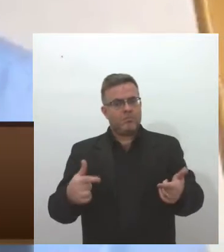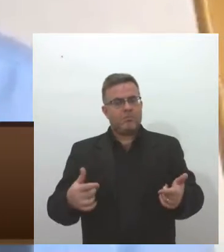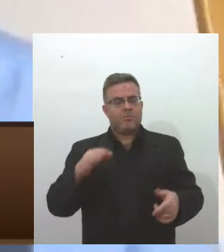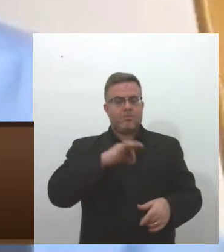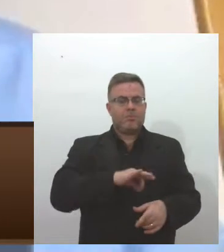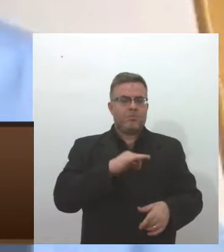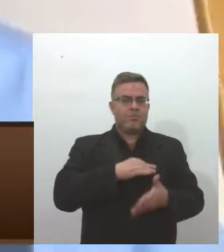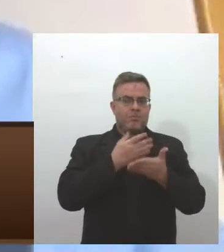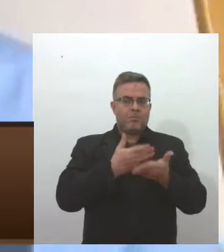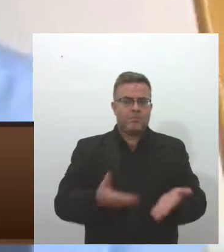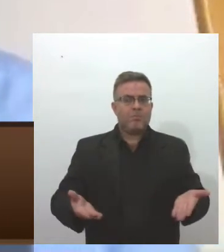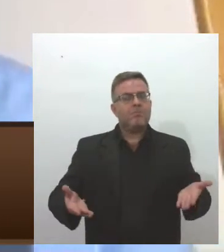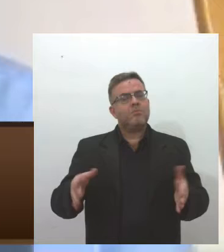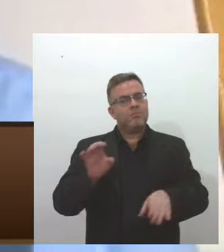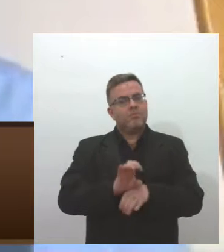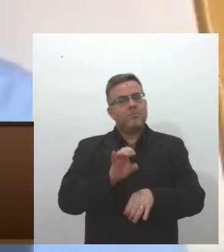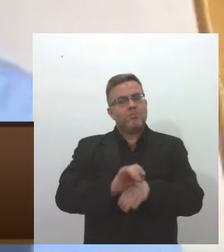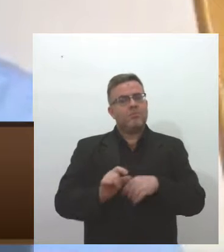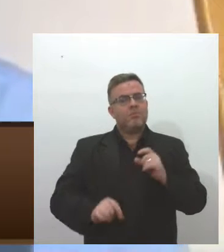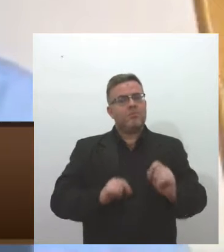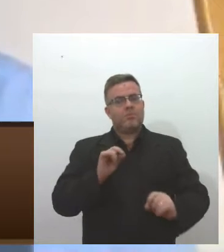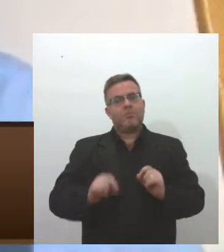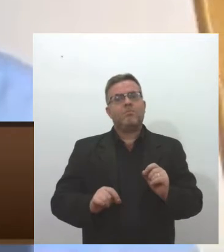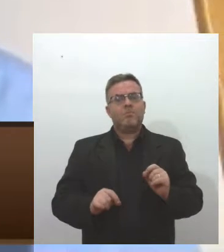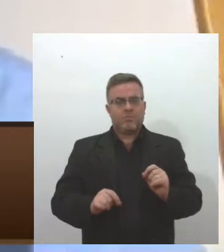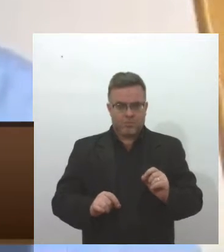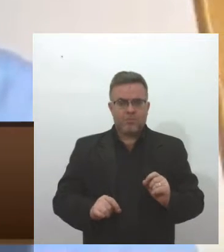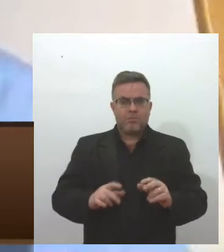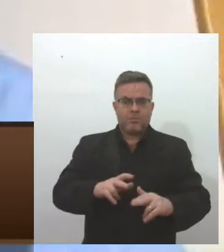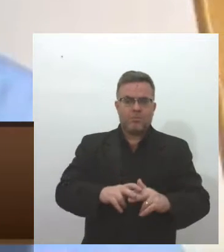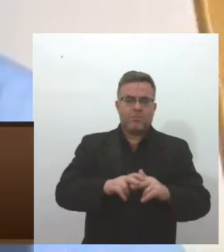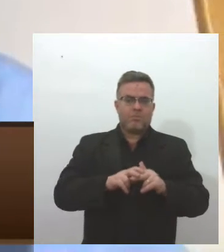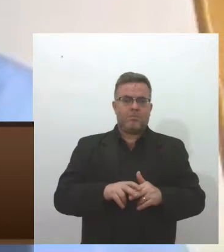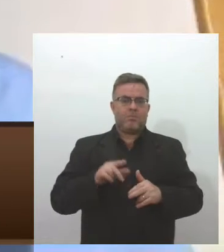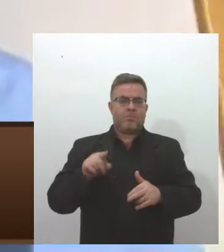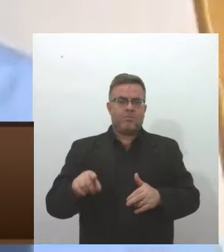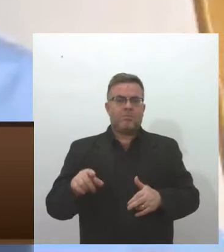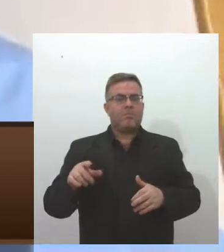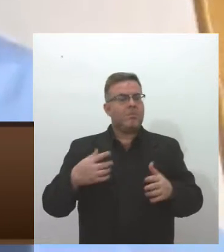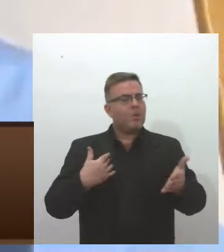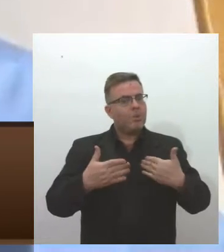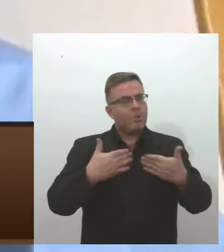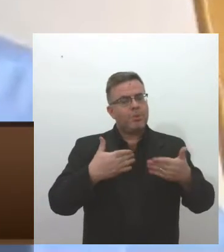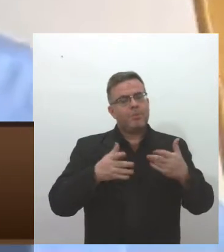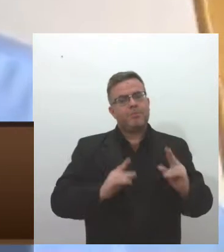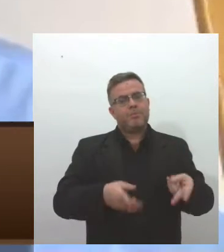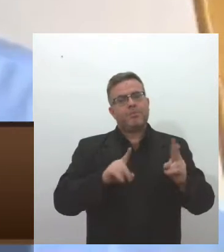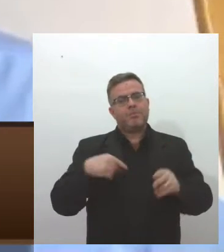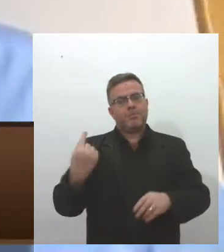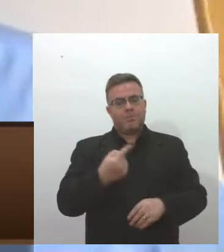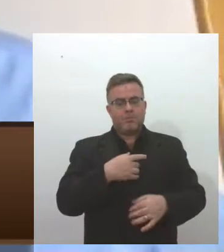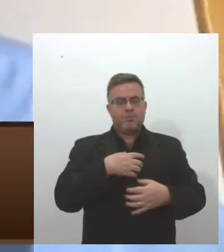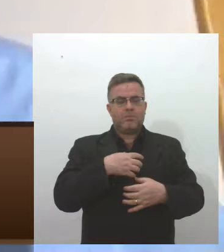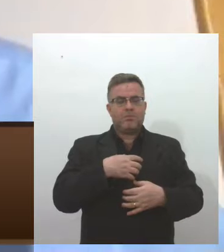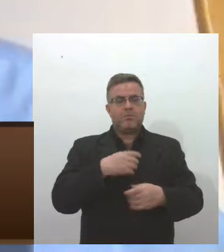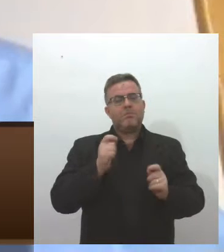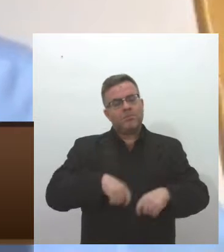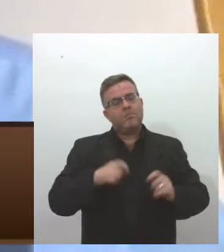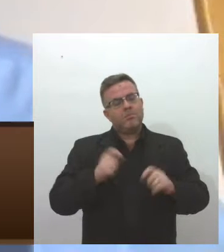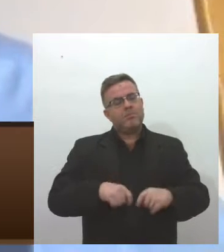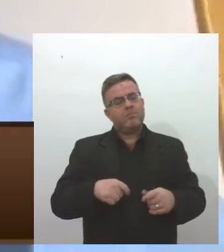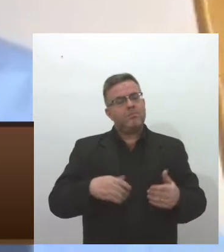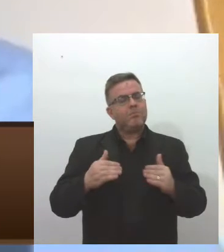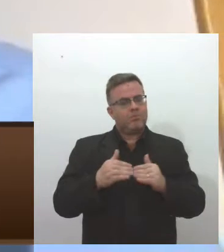para o nosso estado, impostos, né? Então esse diálogo ele é permanente. Mas nós entendemos sim e concordamos